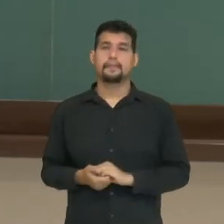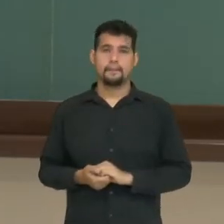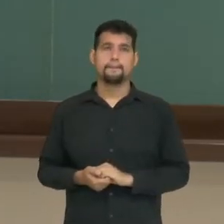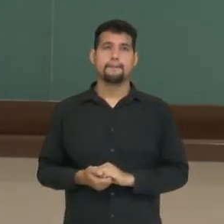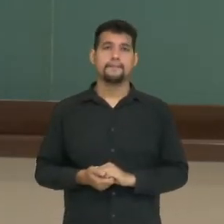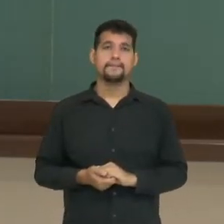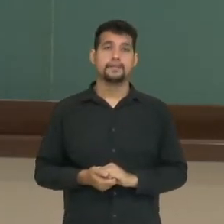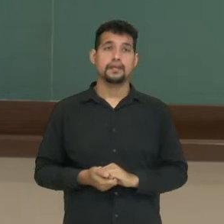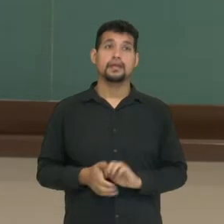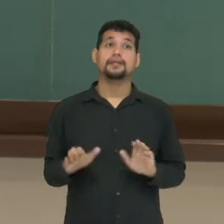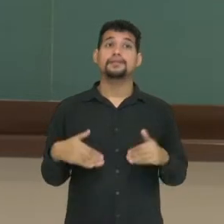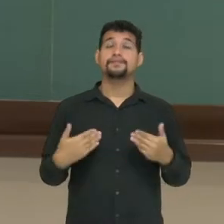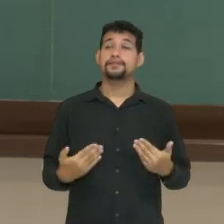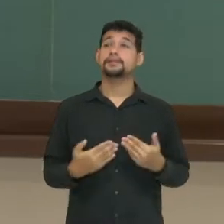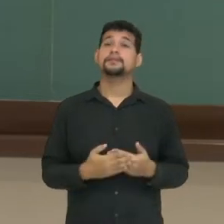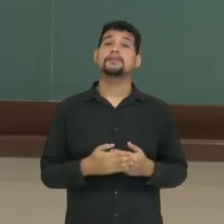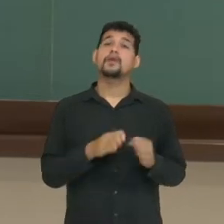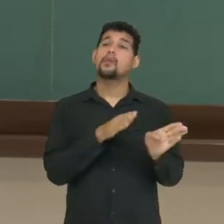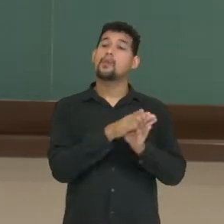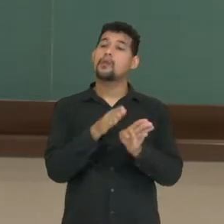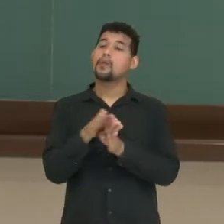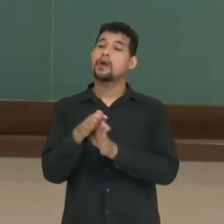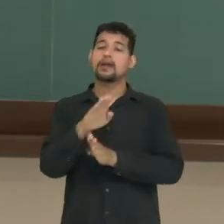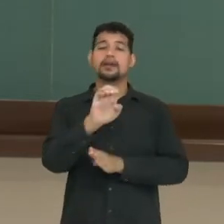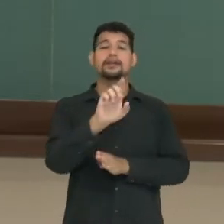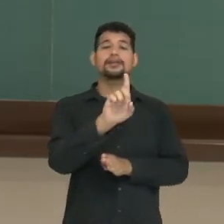O editorial Cuidemo-nos Sempre, do dia